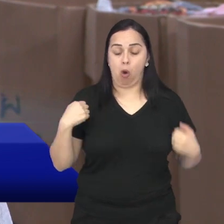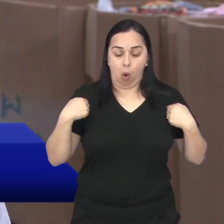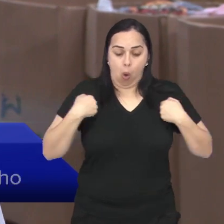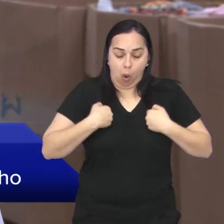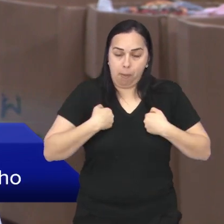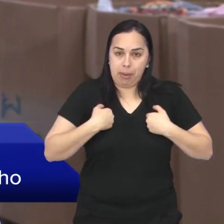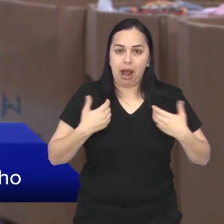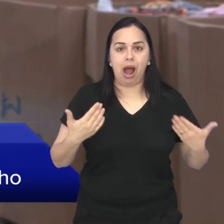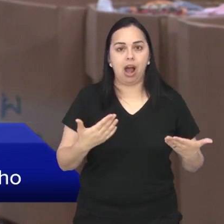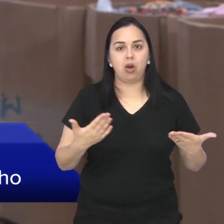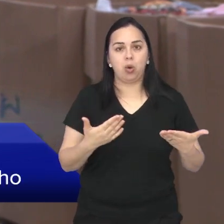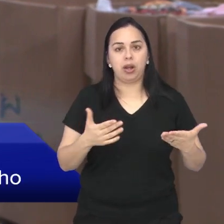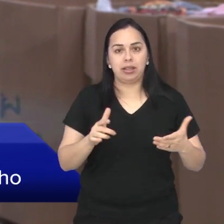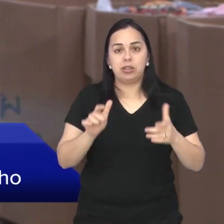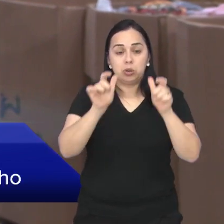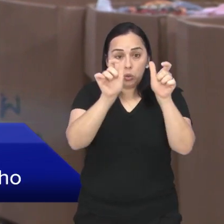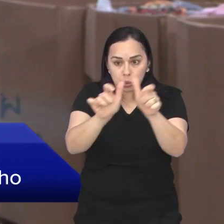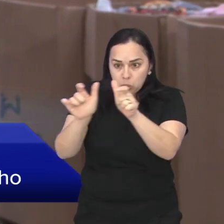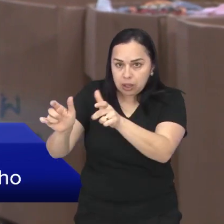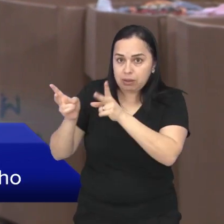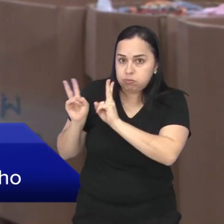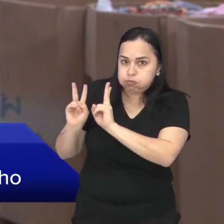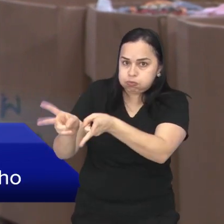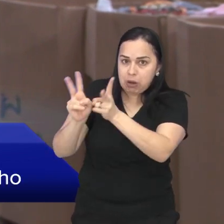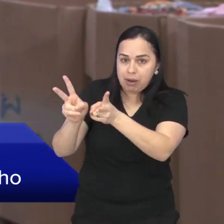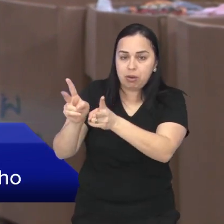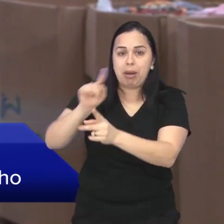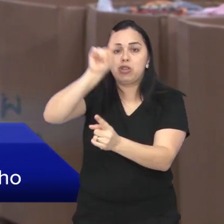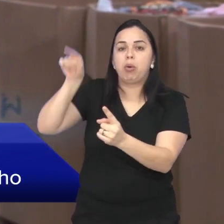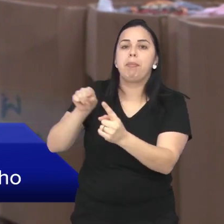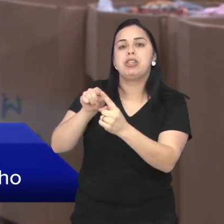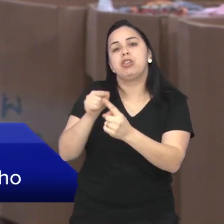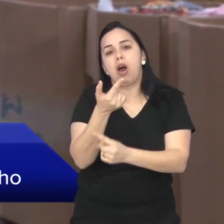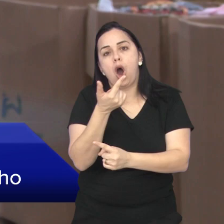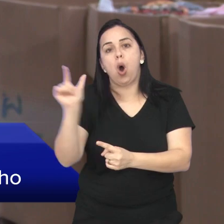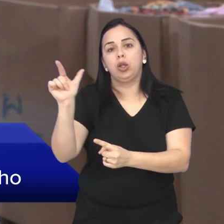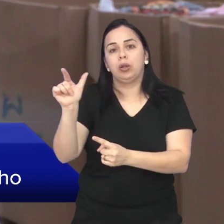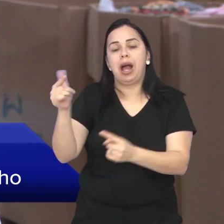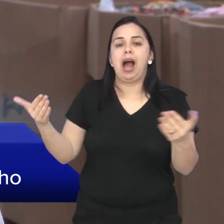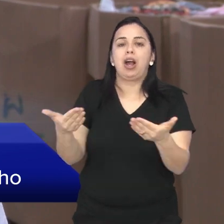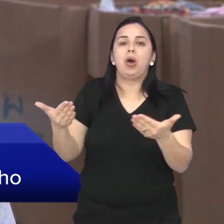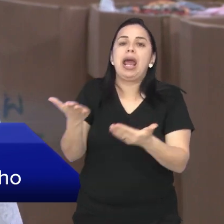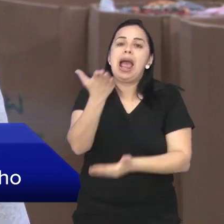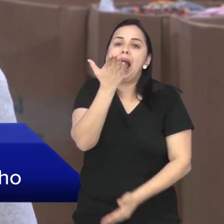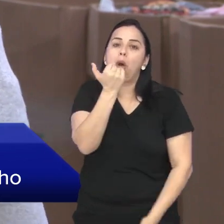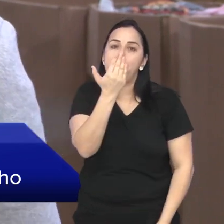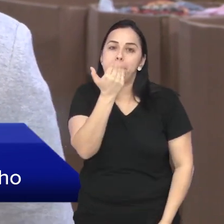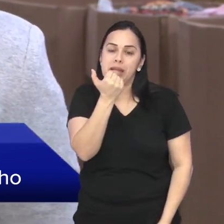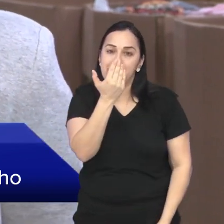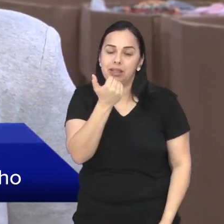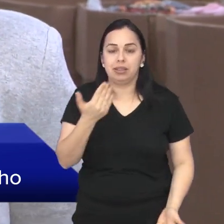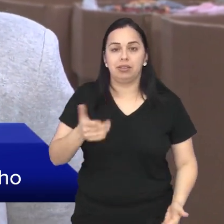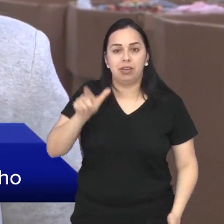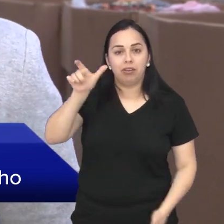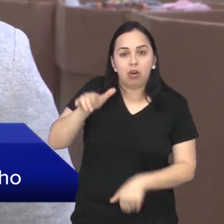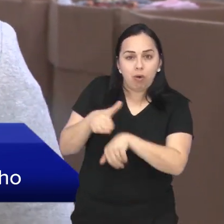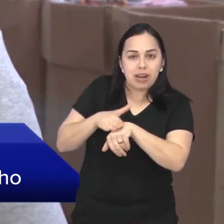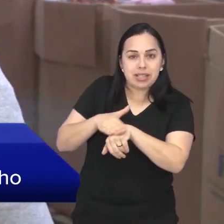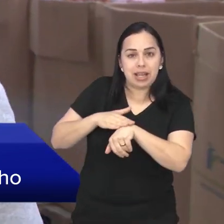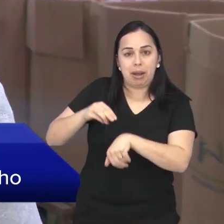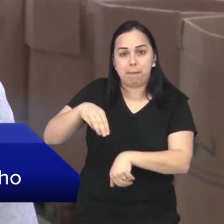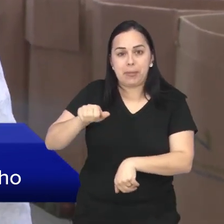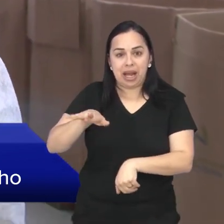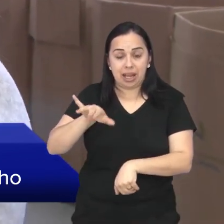agora, os pontos de arrecadação permanecem ativos, mas com outro foco, alimentos. A gente vai conversar com a Maria